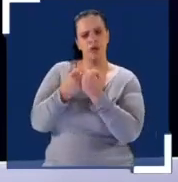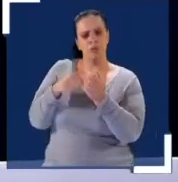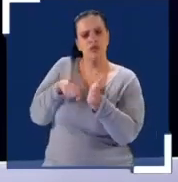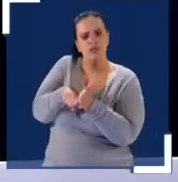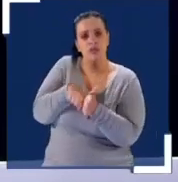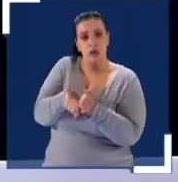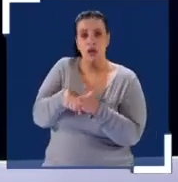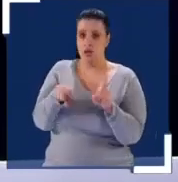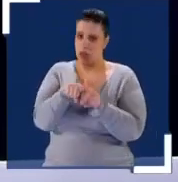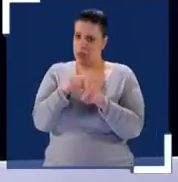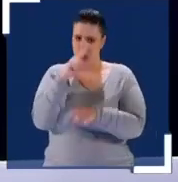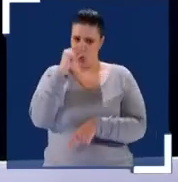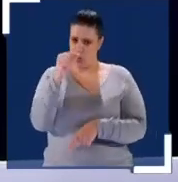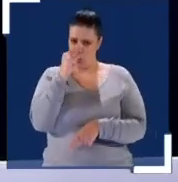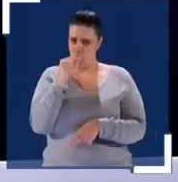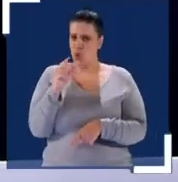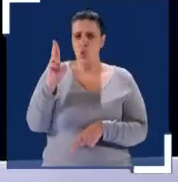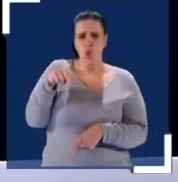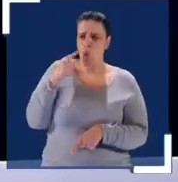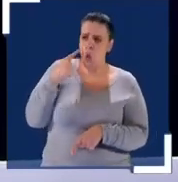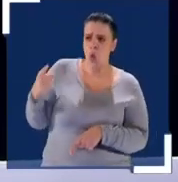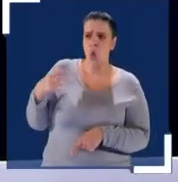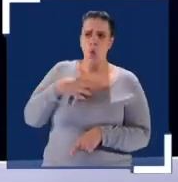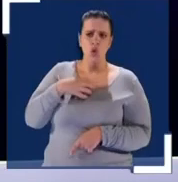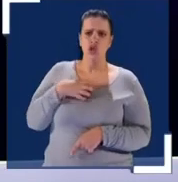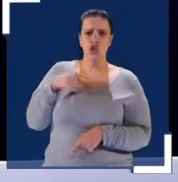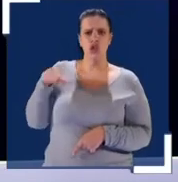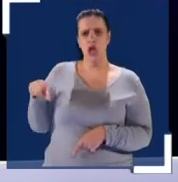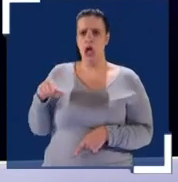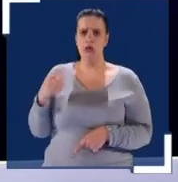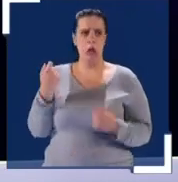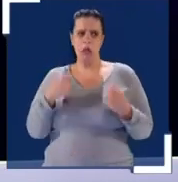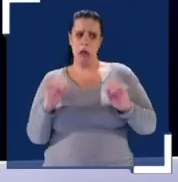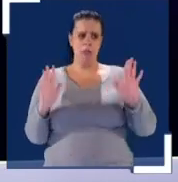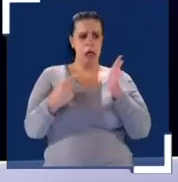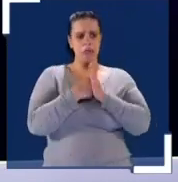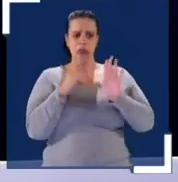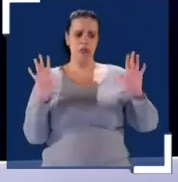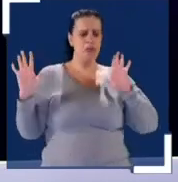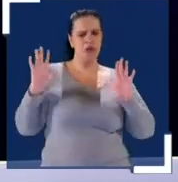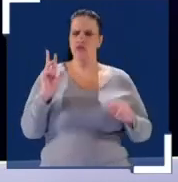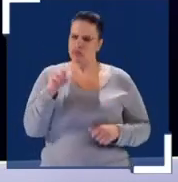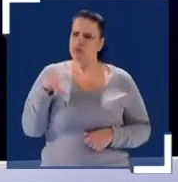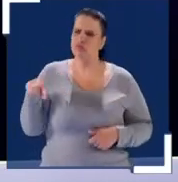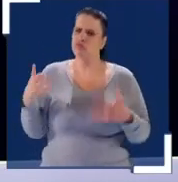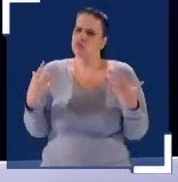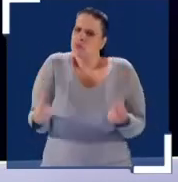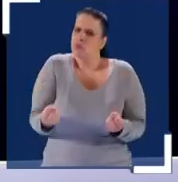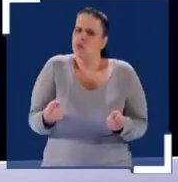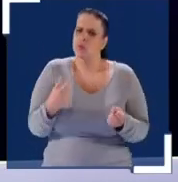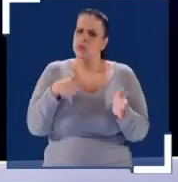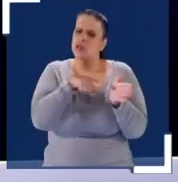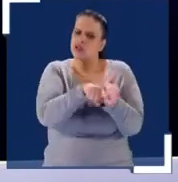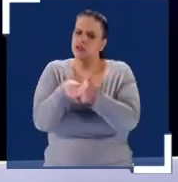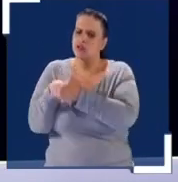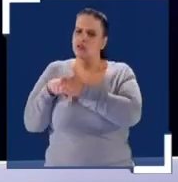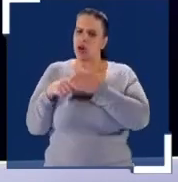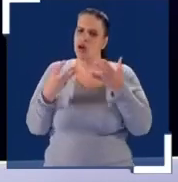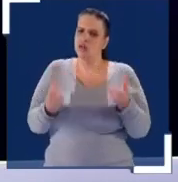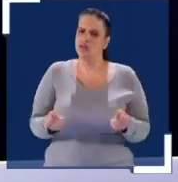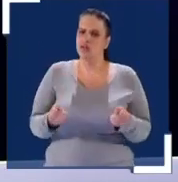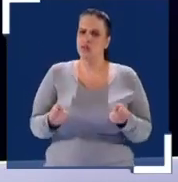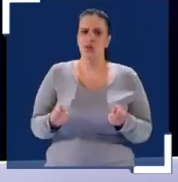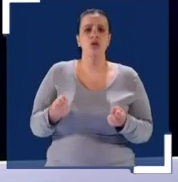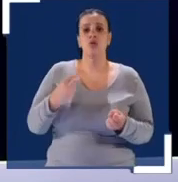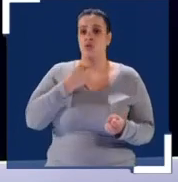Geraldo Alckmin também. Eu nunca vi o governador Alckmin ter uma posição diferente de investigar o que precisa ser investigado. Não pode haver